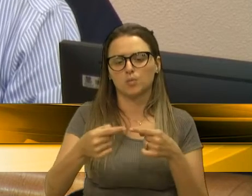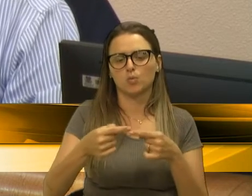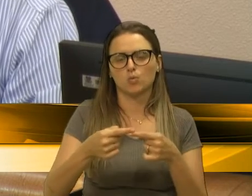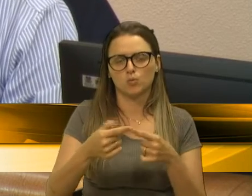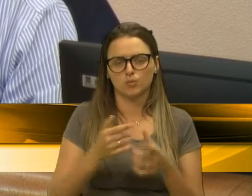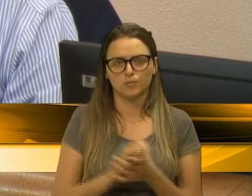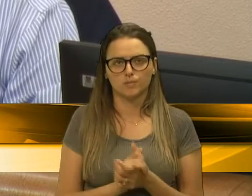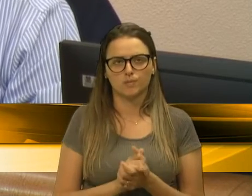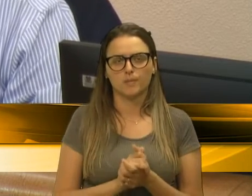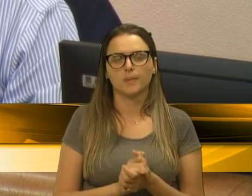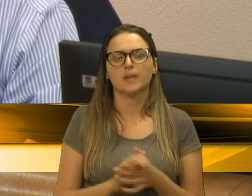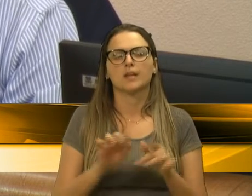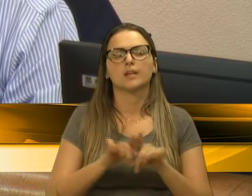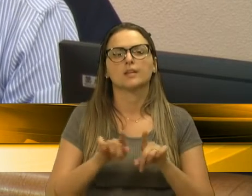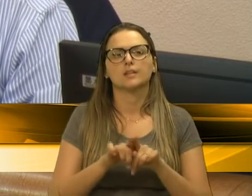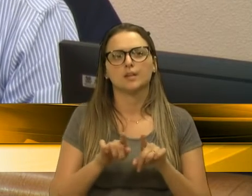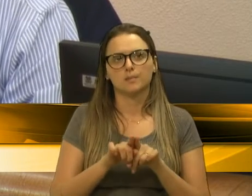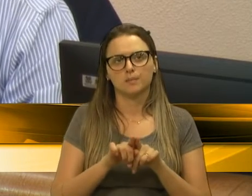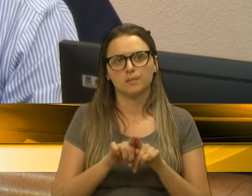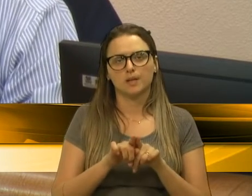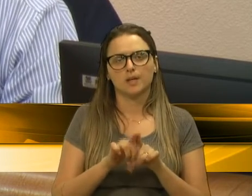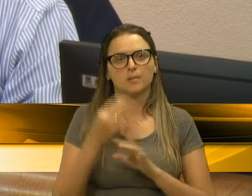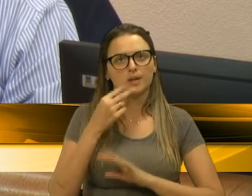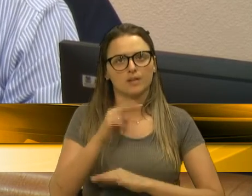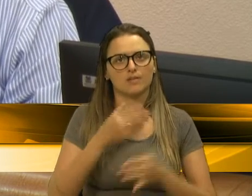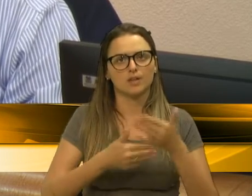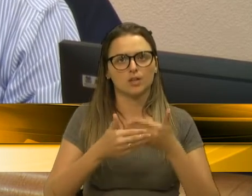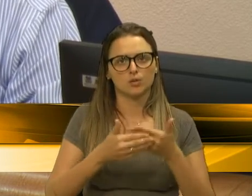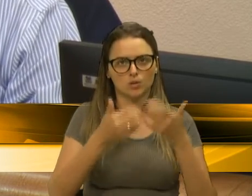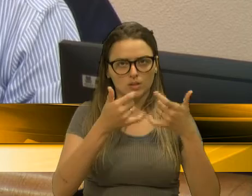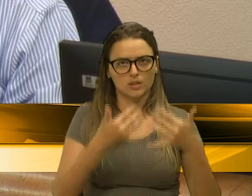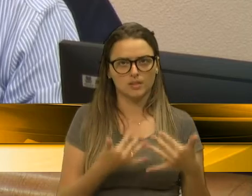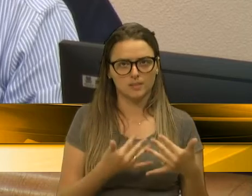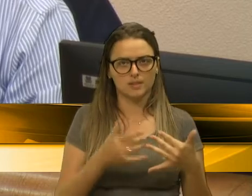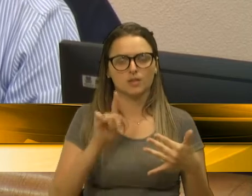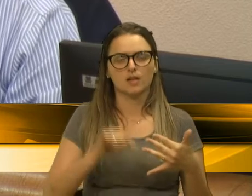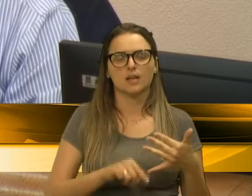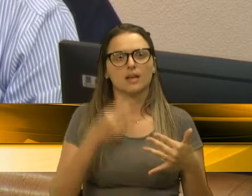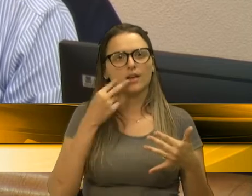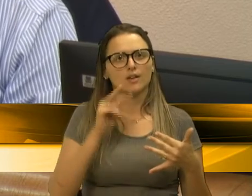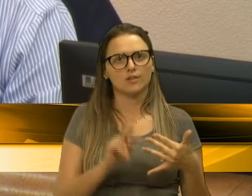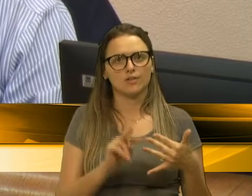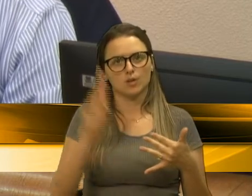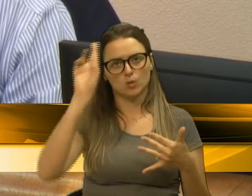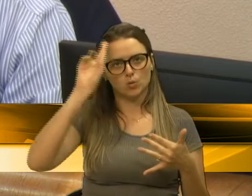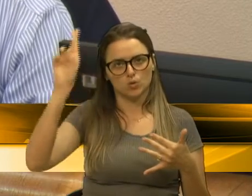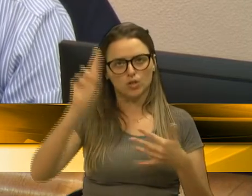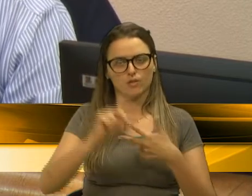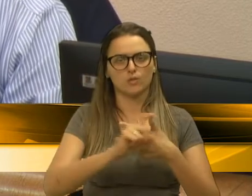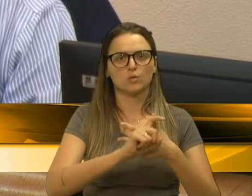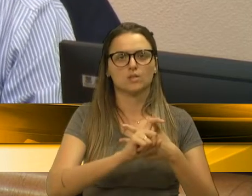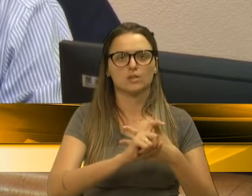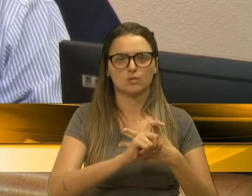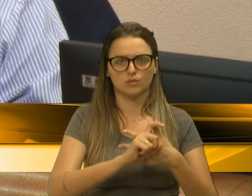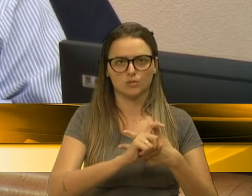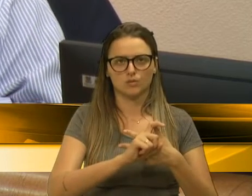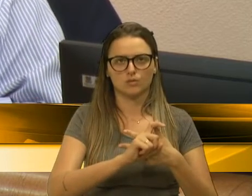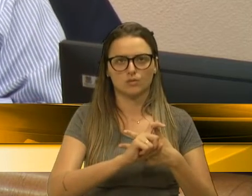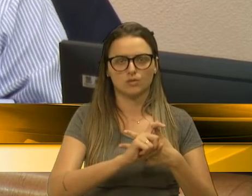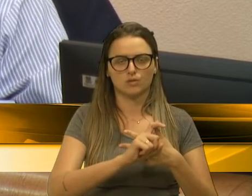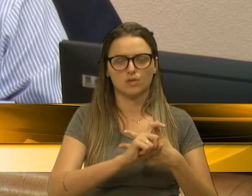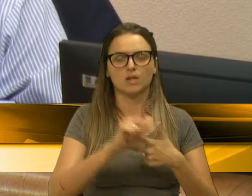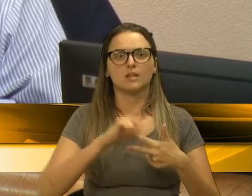Nesse sentido, para a elucidação do caso, é importante sinalizar-se primeiramente que, dentre as atribuições do chefe do Poder Executivo,